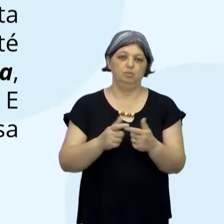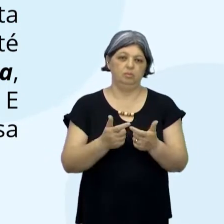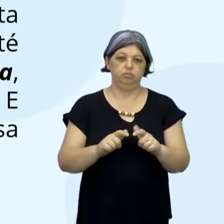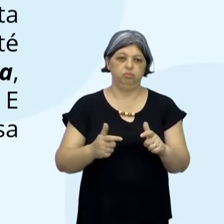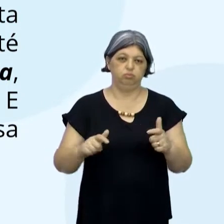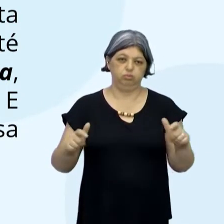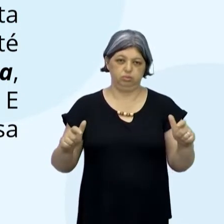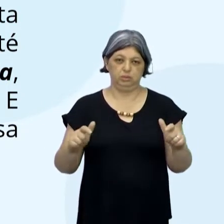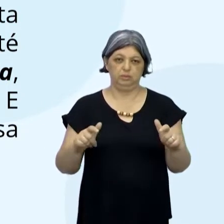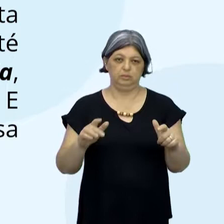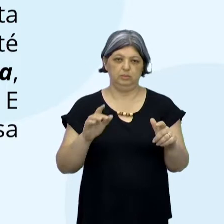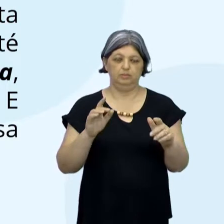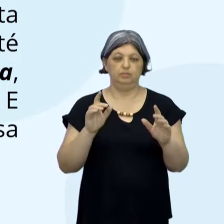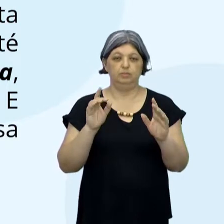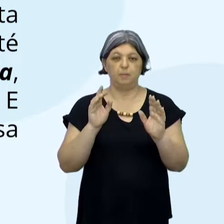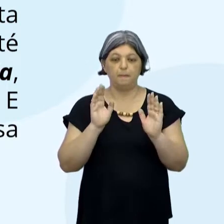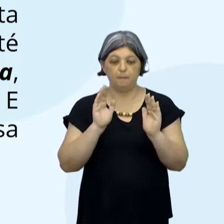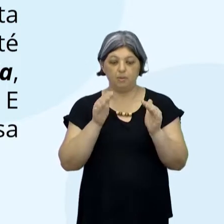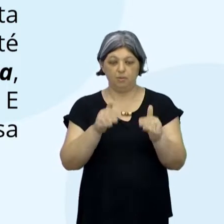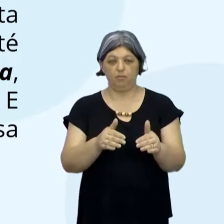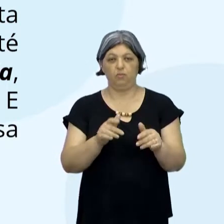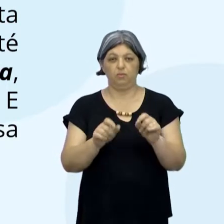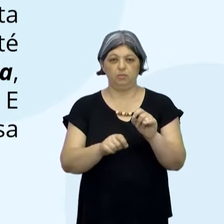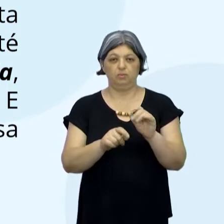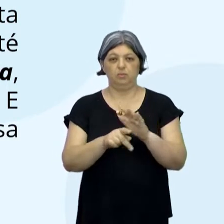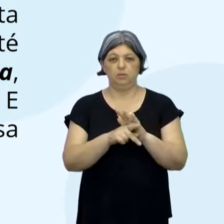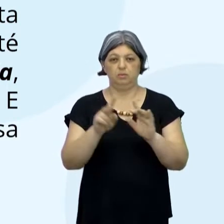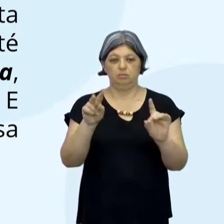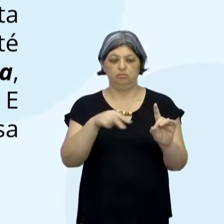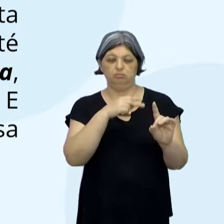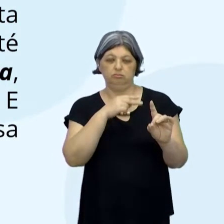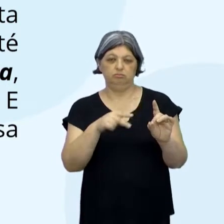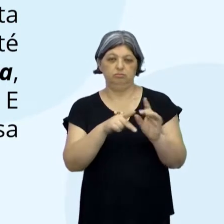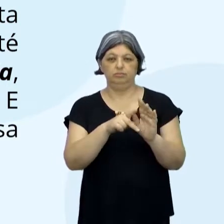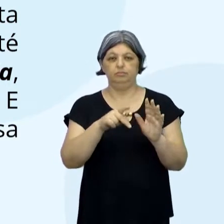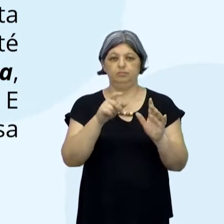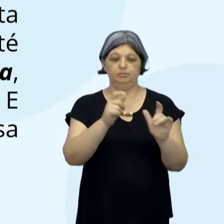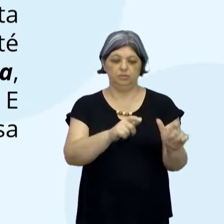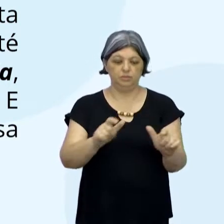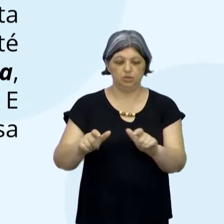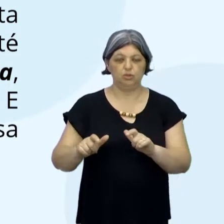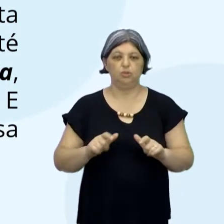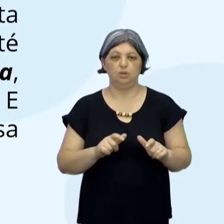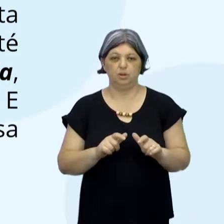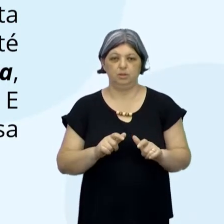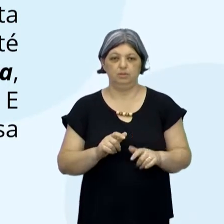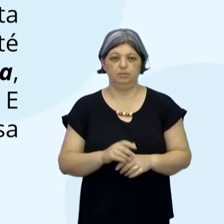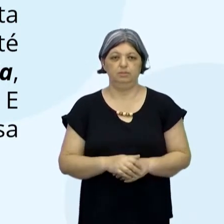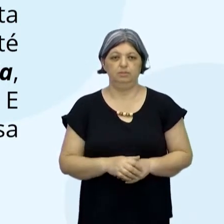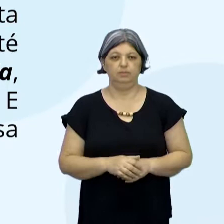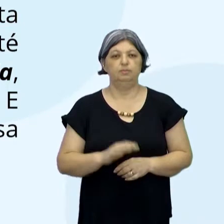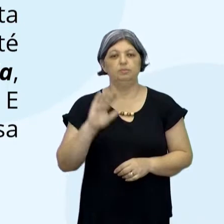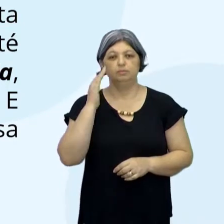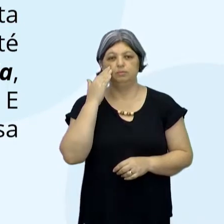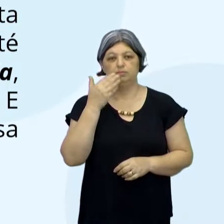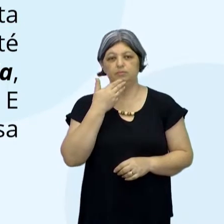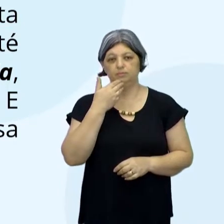em especial aí, logicamente, pela ótica da geografia, para que a gente entenda melhor